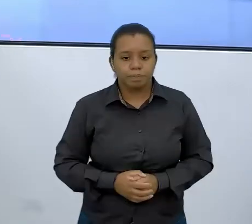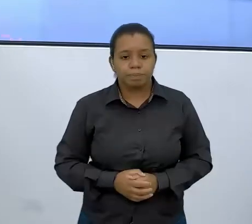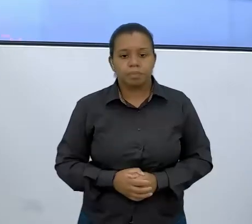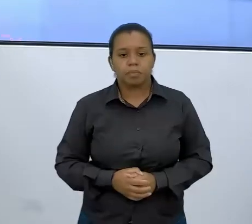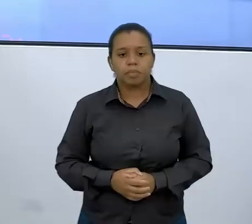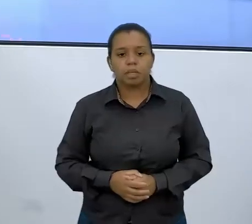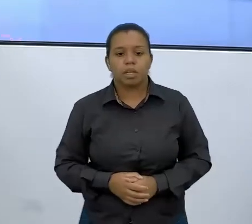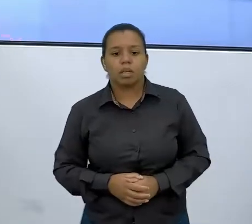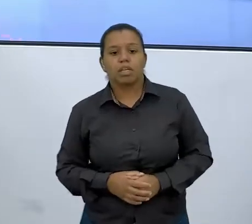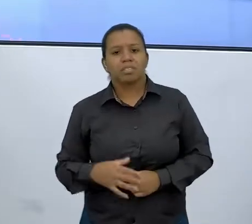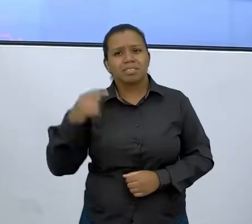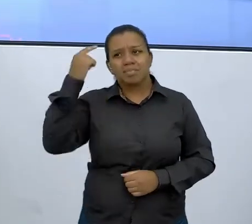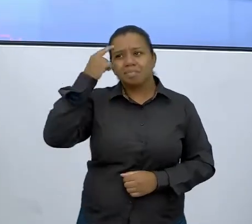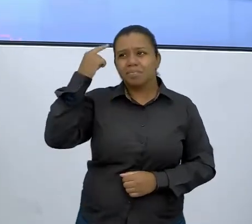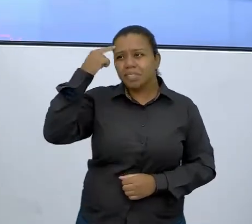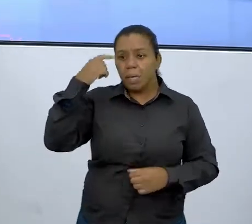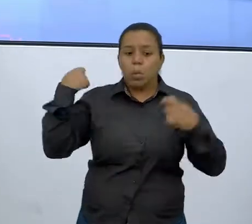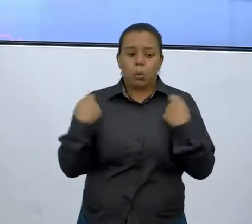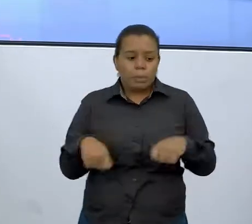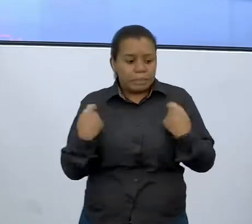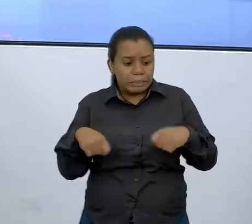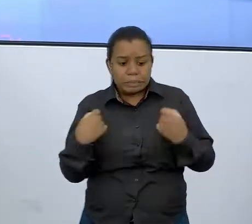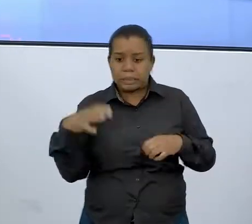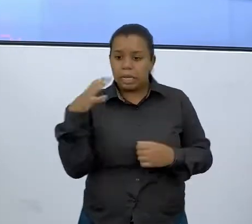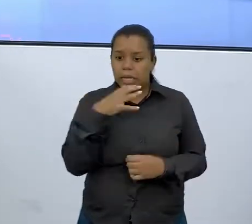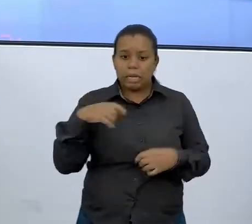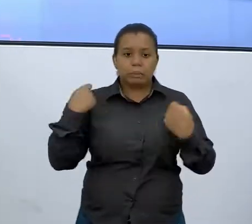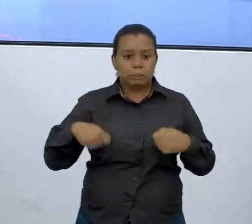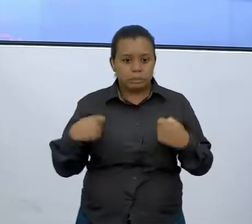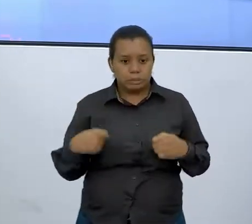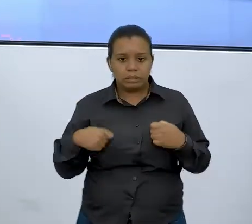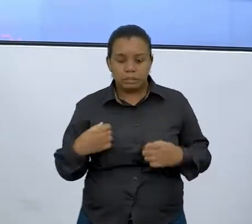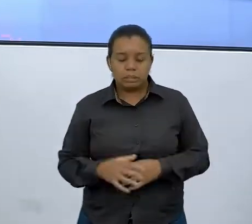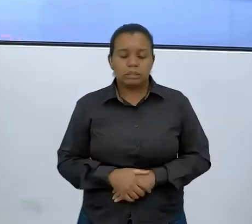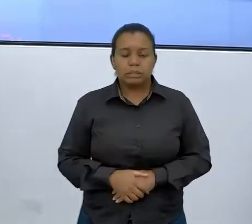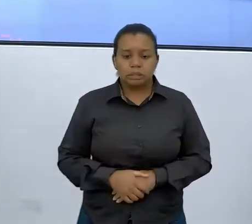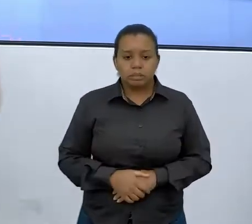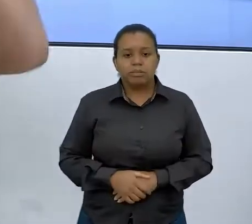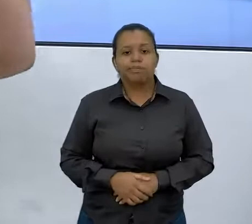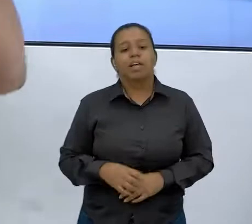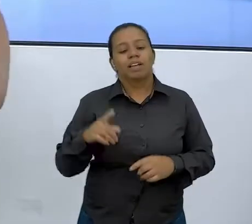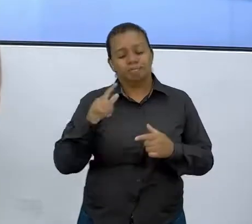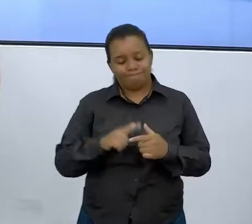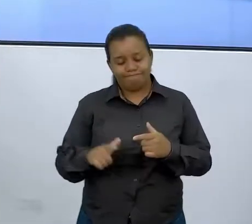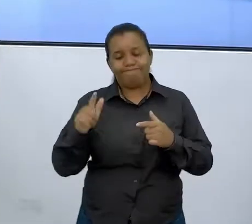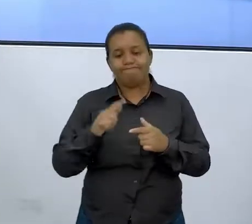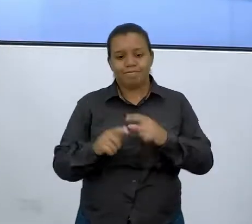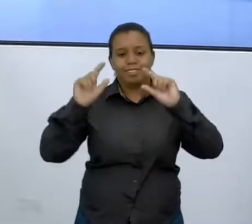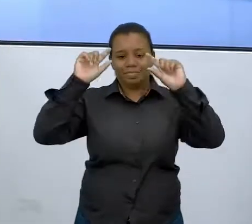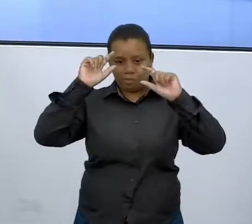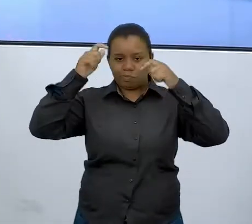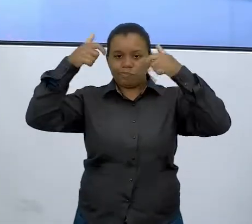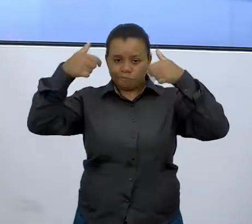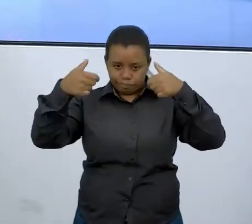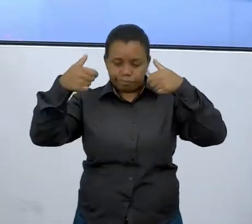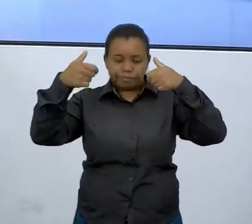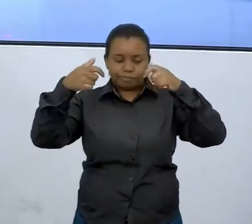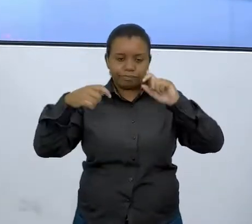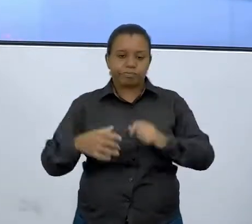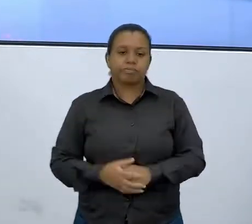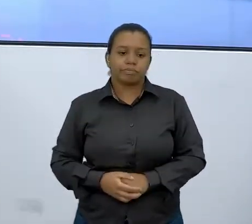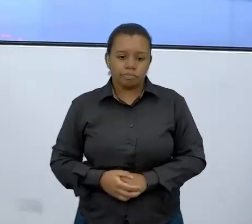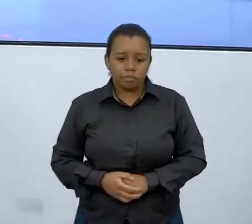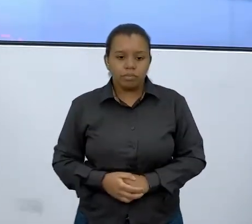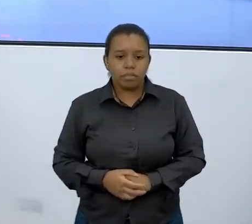eu preciso disso, aí é mais complicado. Lembrando que, assim, tudo que a gente está falando sobre esses transtornos aqui, a gente